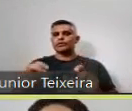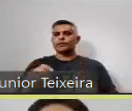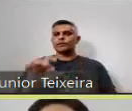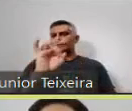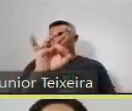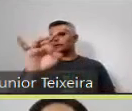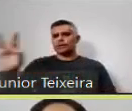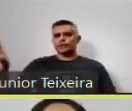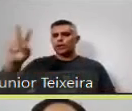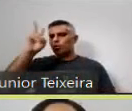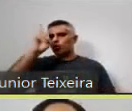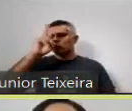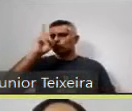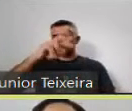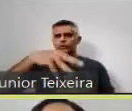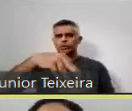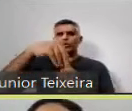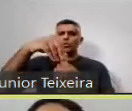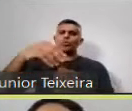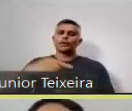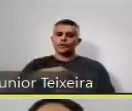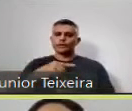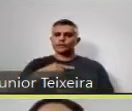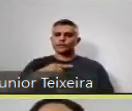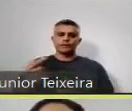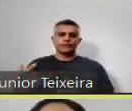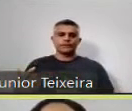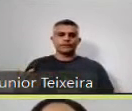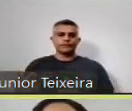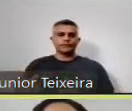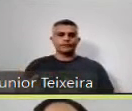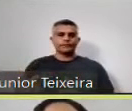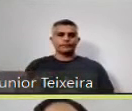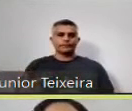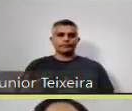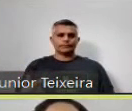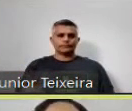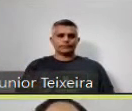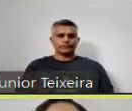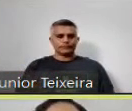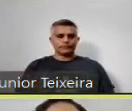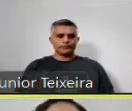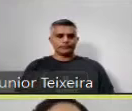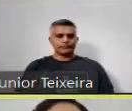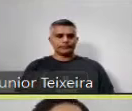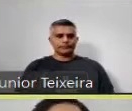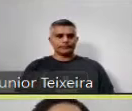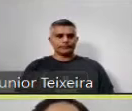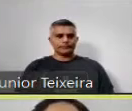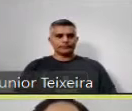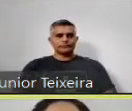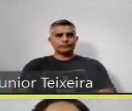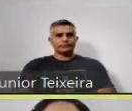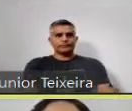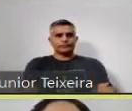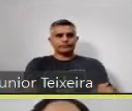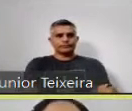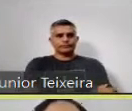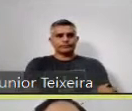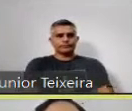conhecimento científico. E aí, para poder trazer assim, meu ponto de partida